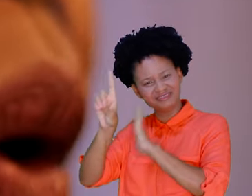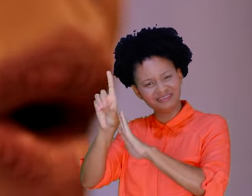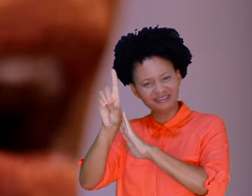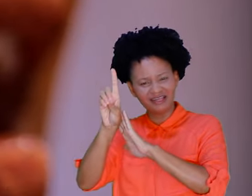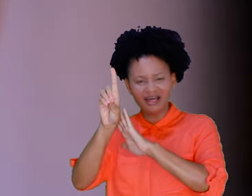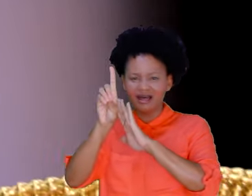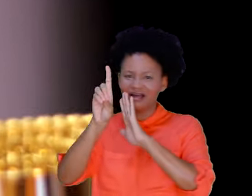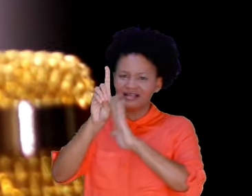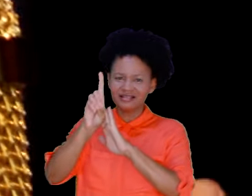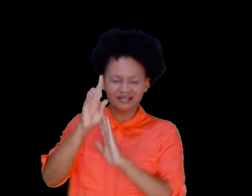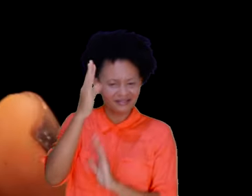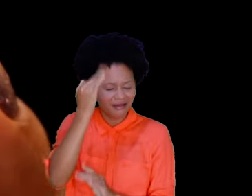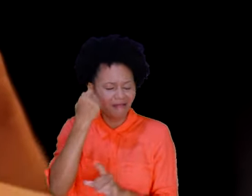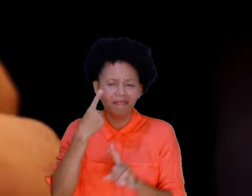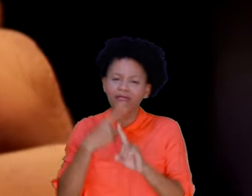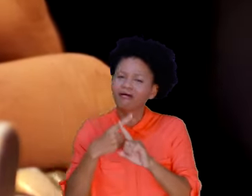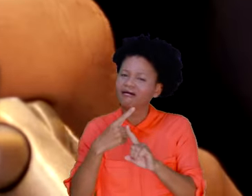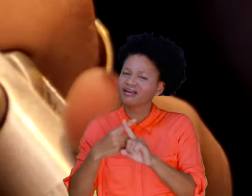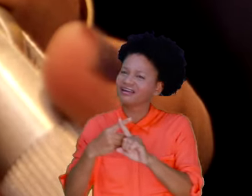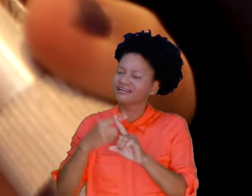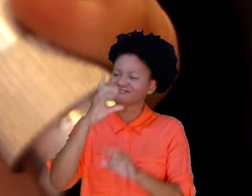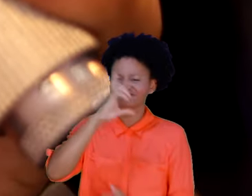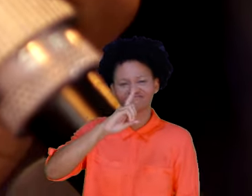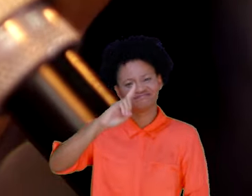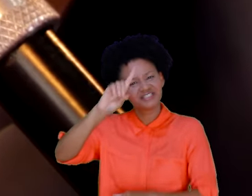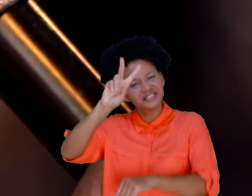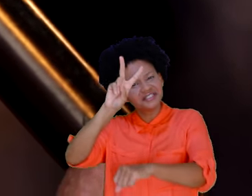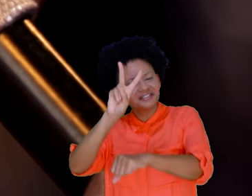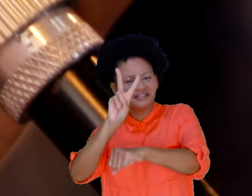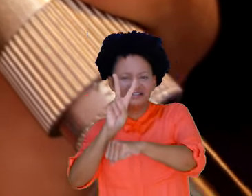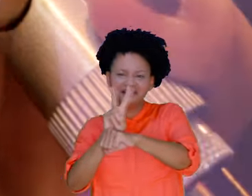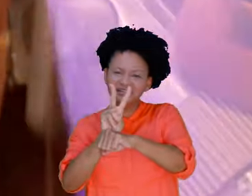eu. Fui livramento,